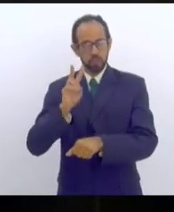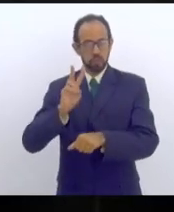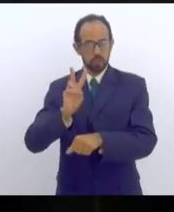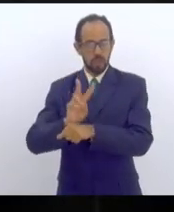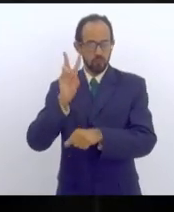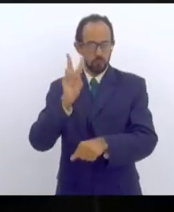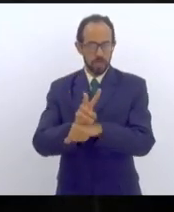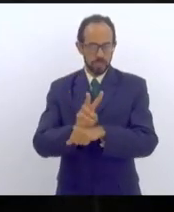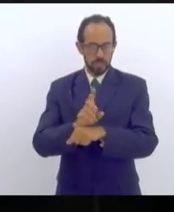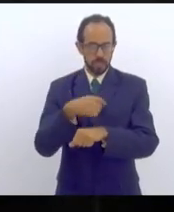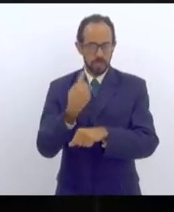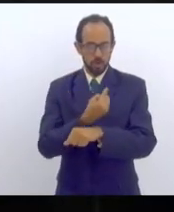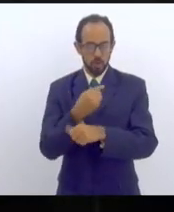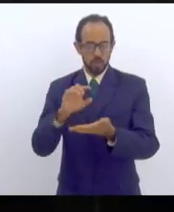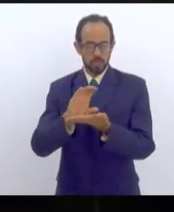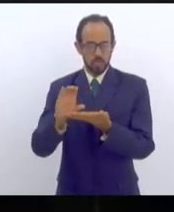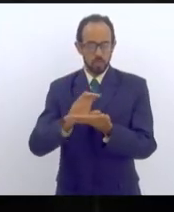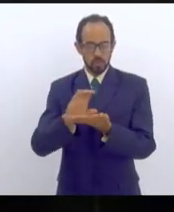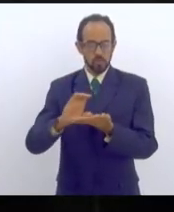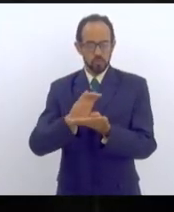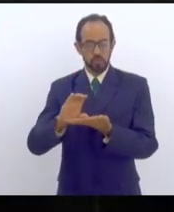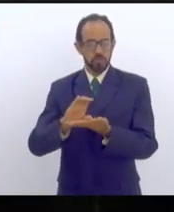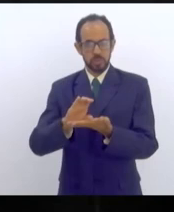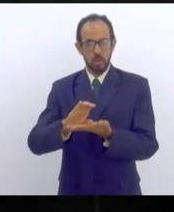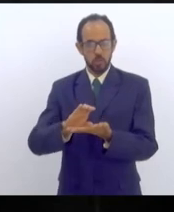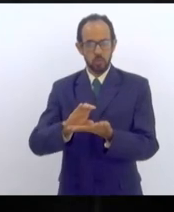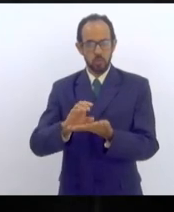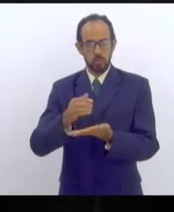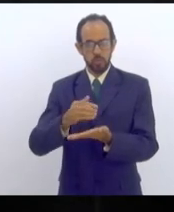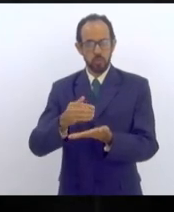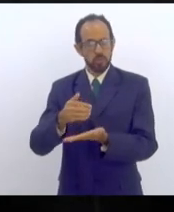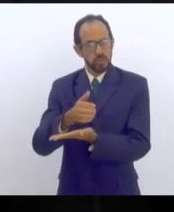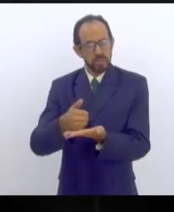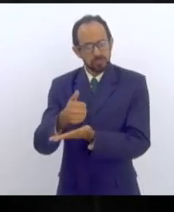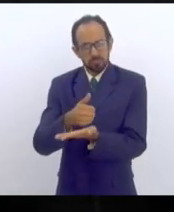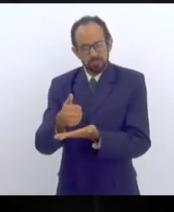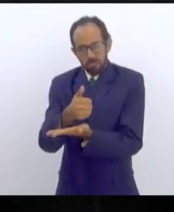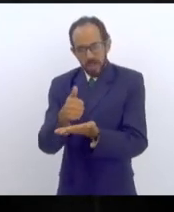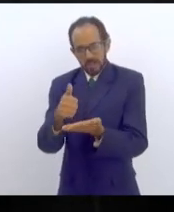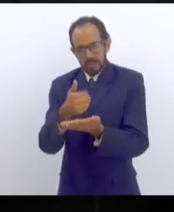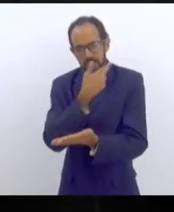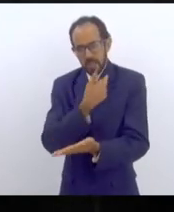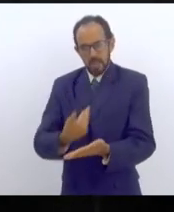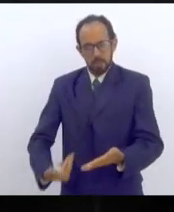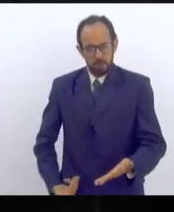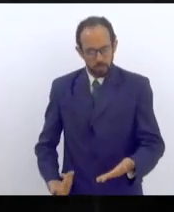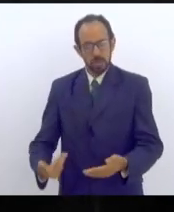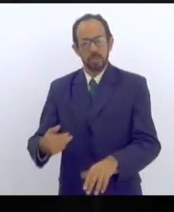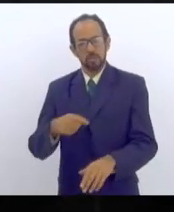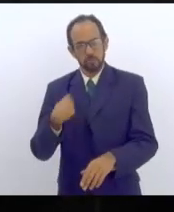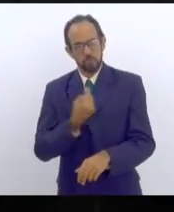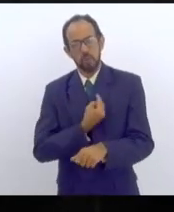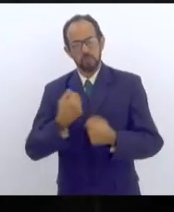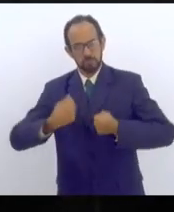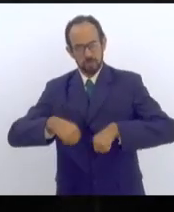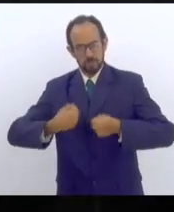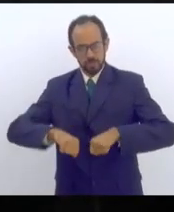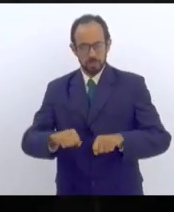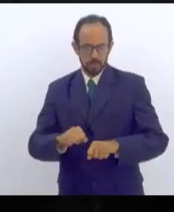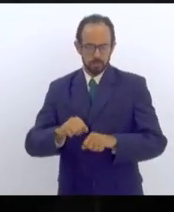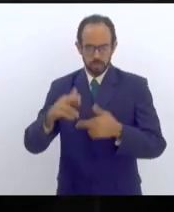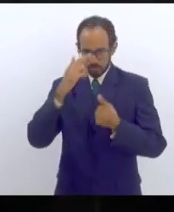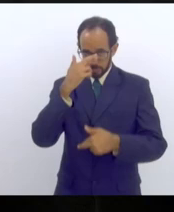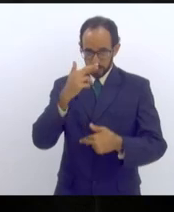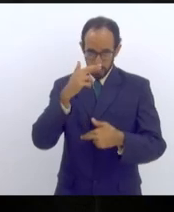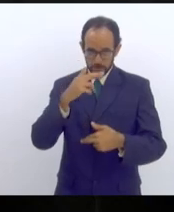da nossa Constituição e dos princípios republicanos que devemos ter.